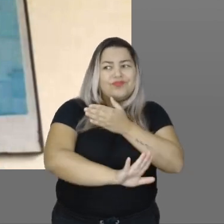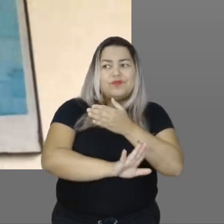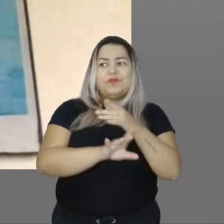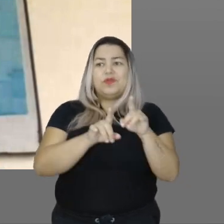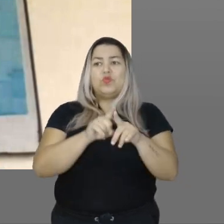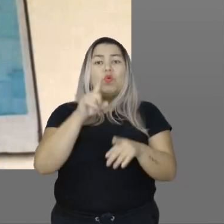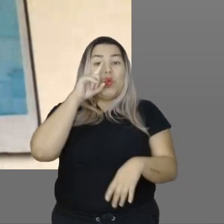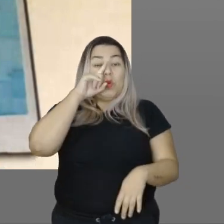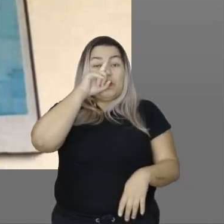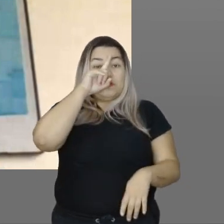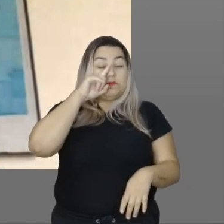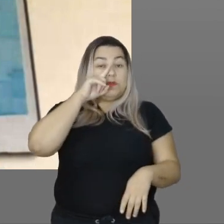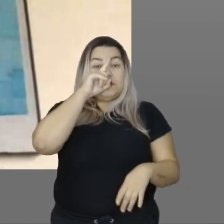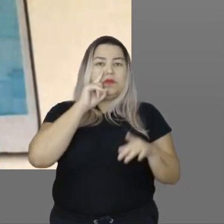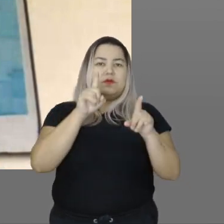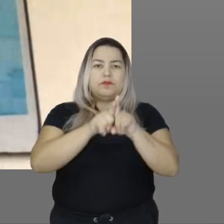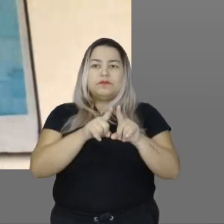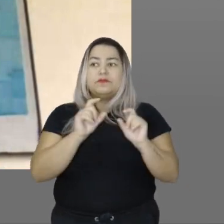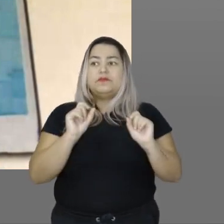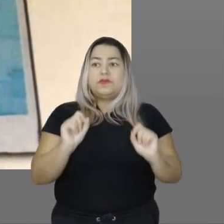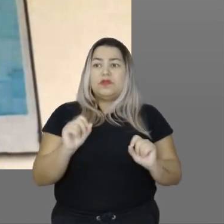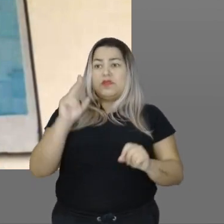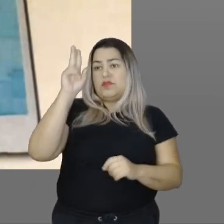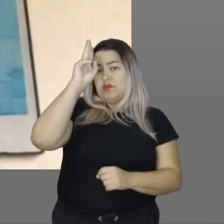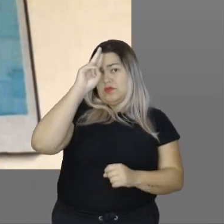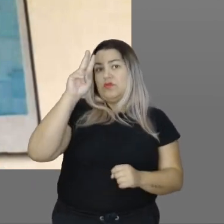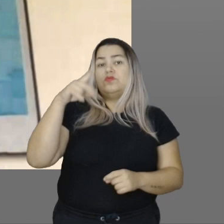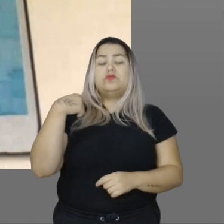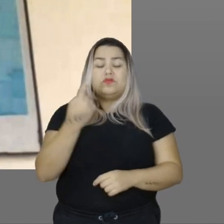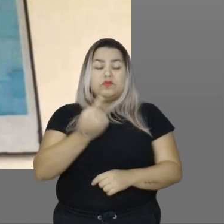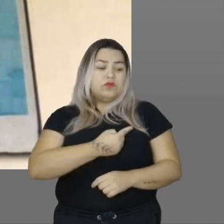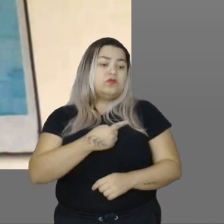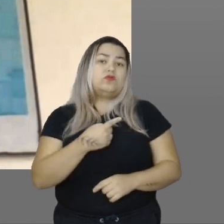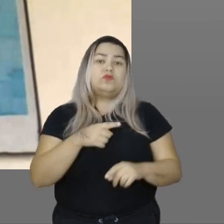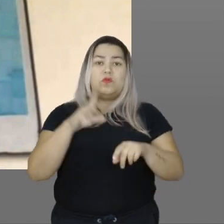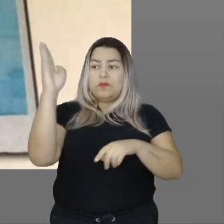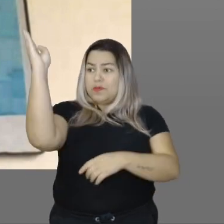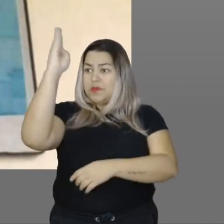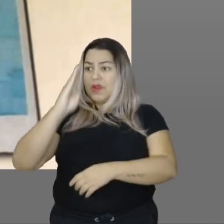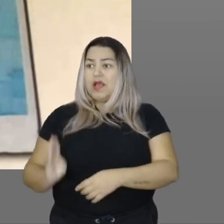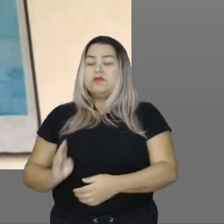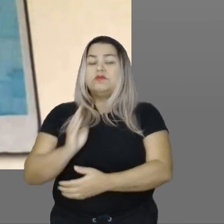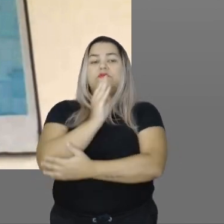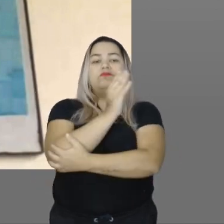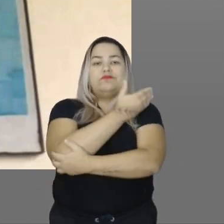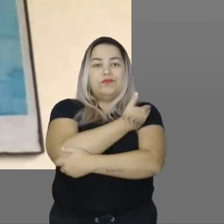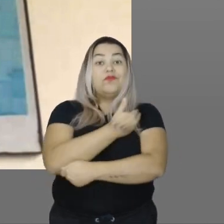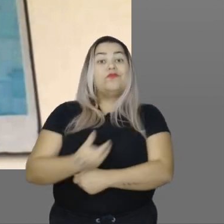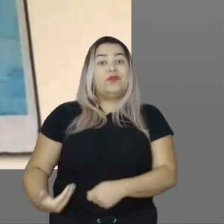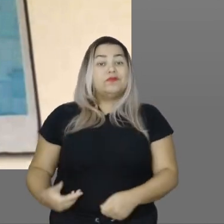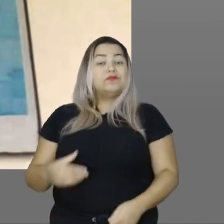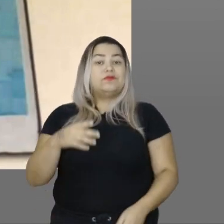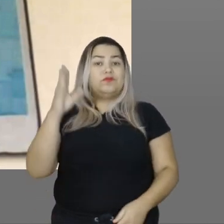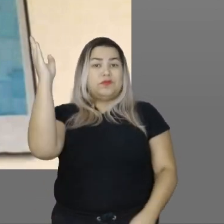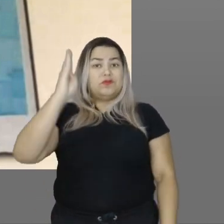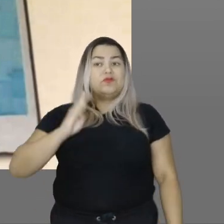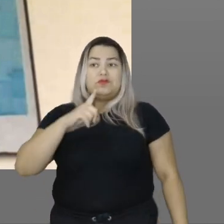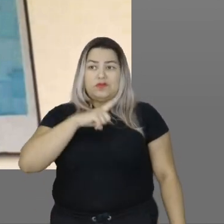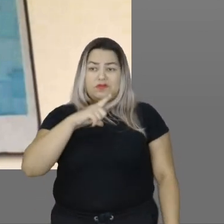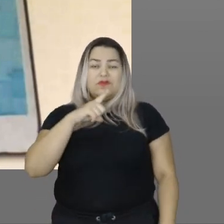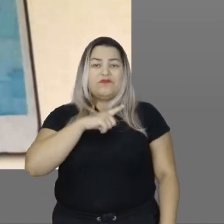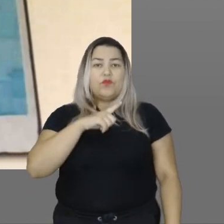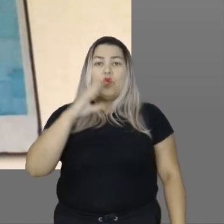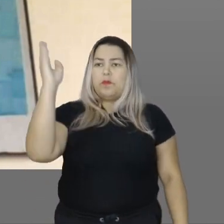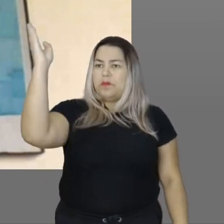períodos mais danosos da história do nosso Brasil em termos de governos que o Brasil já teve. O Brasil